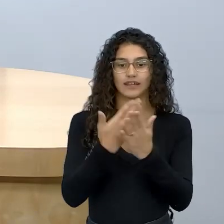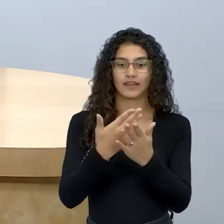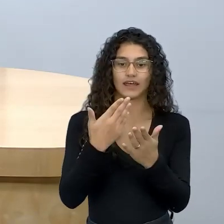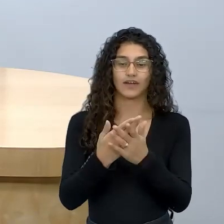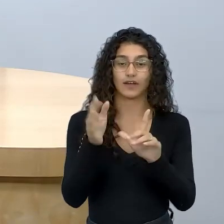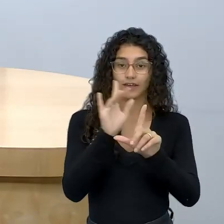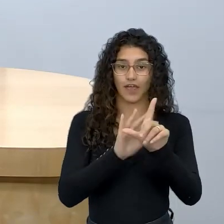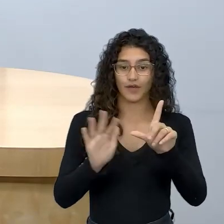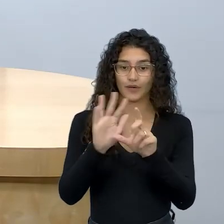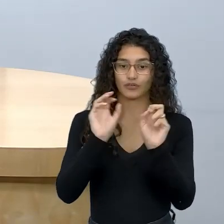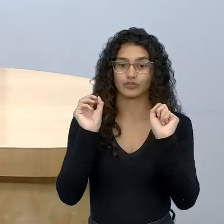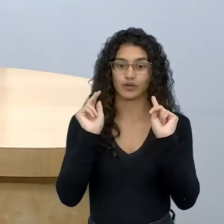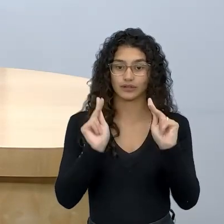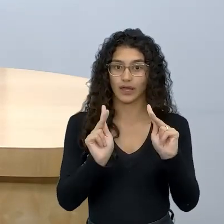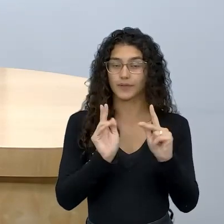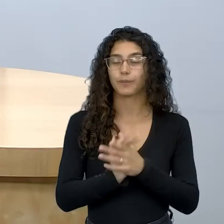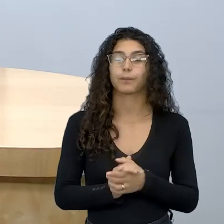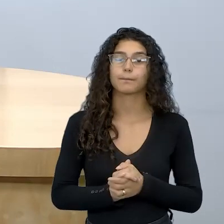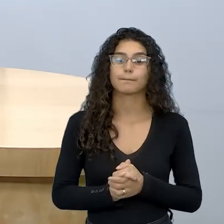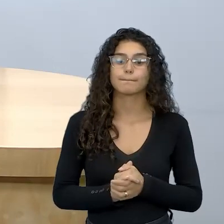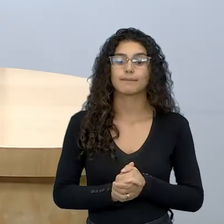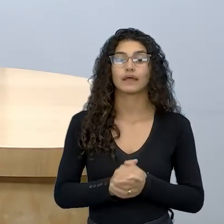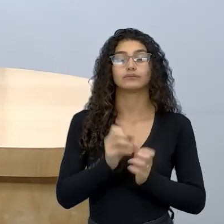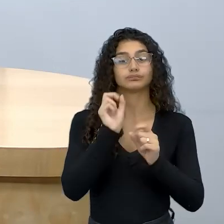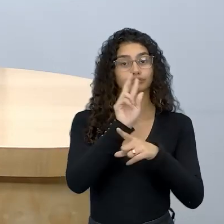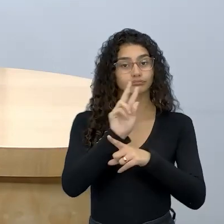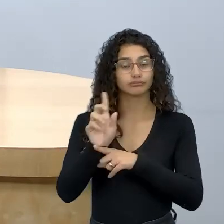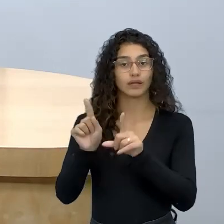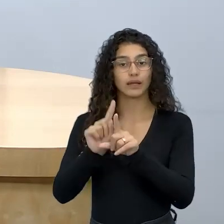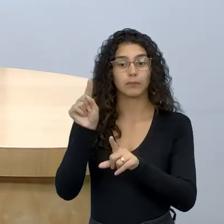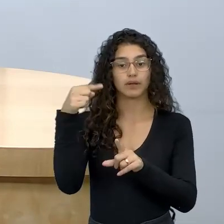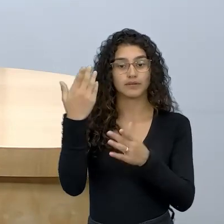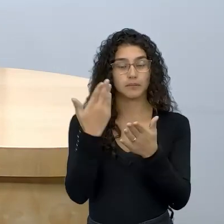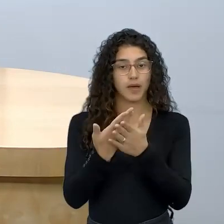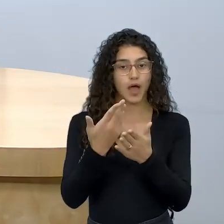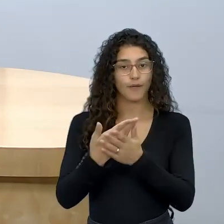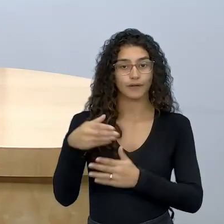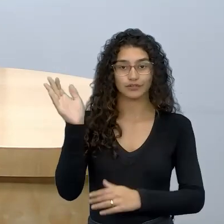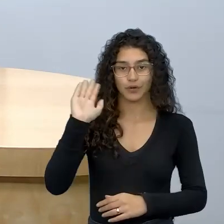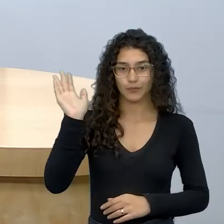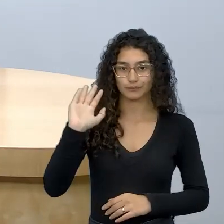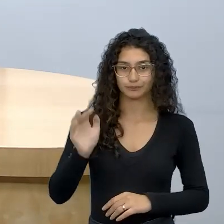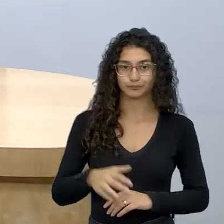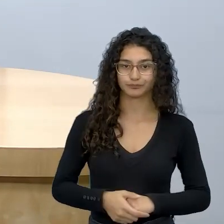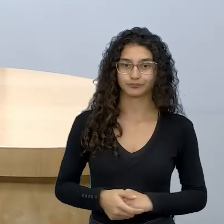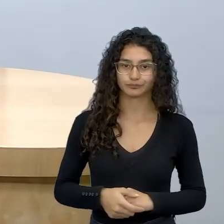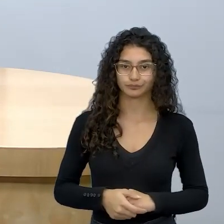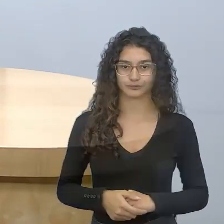QR Code, tá bom? Então se cuidem e até a próxima. Tchau, tchau.